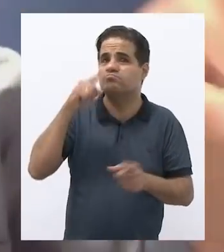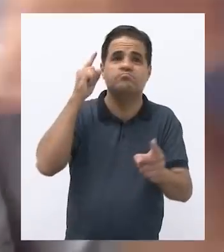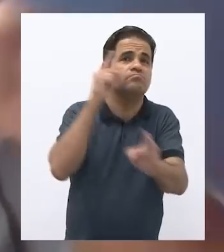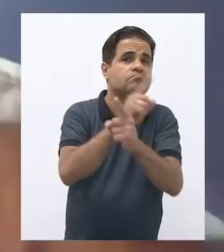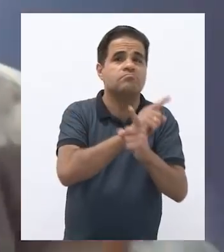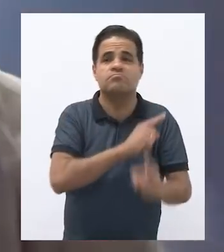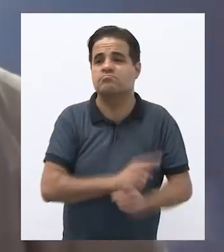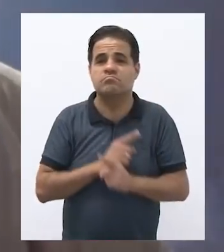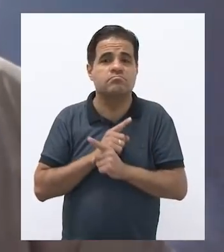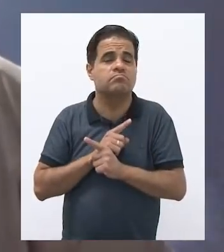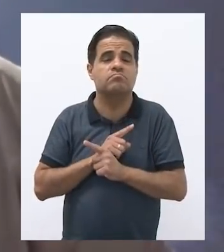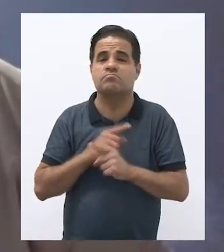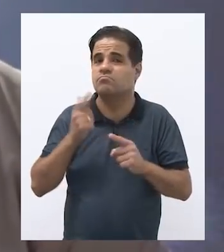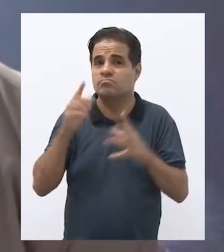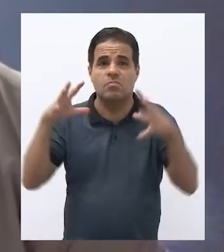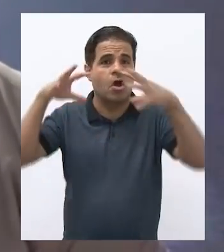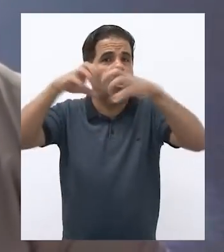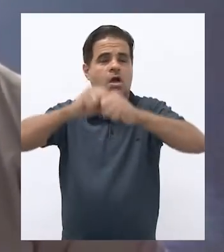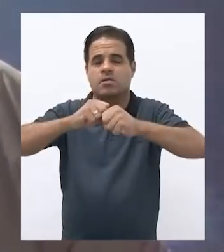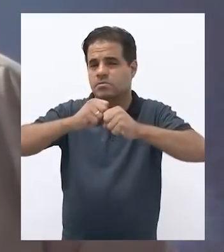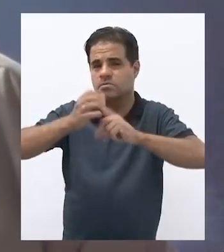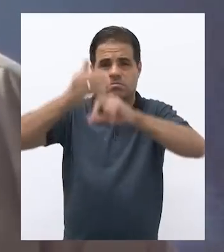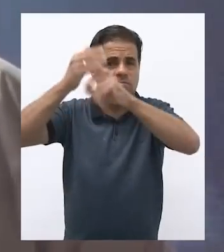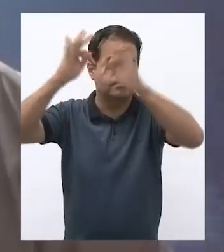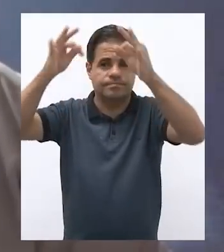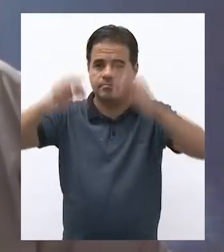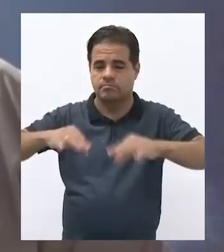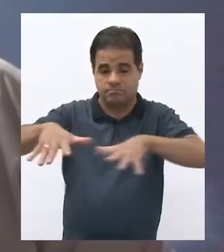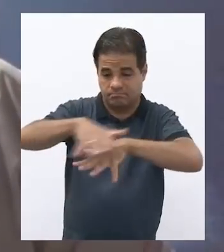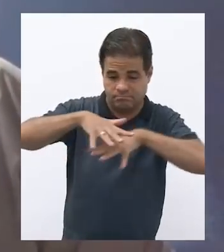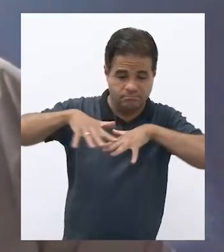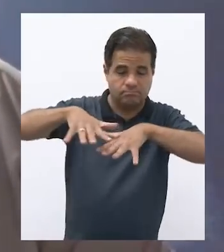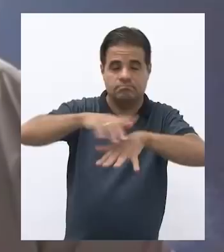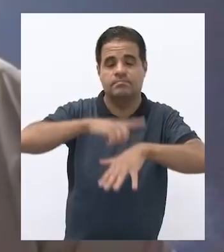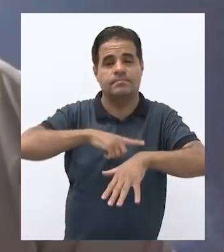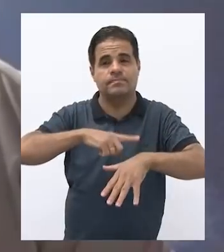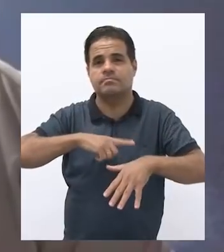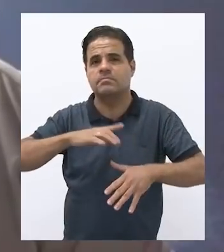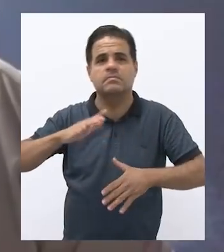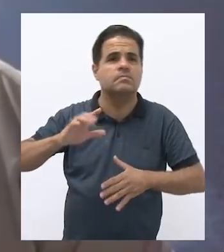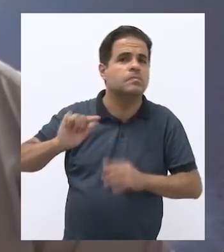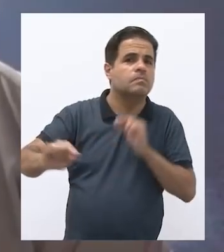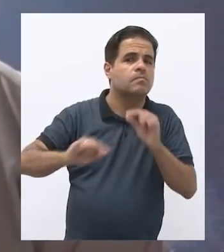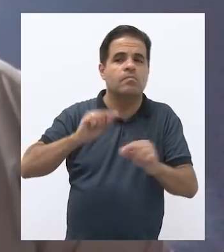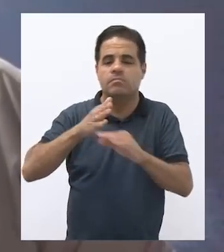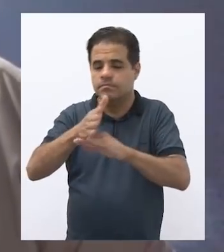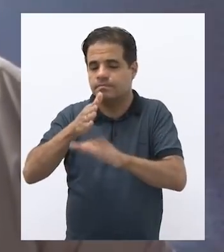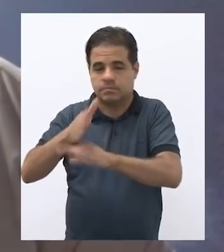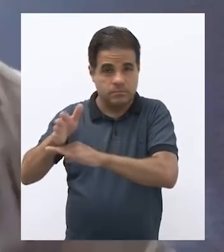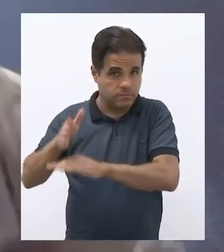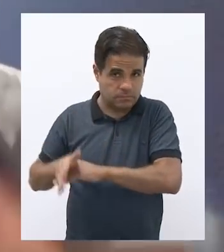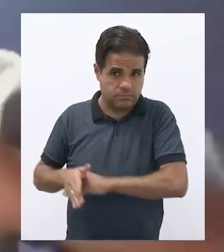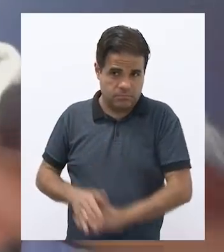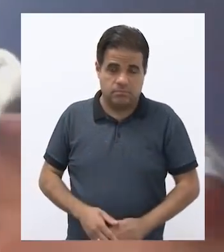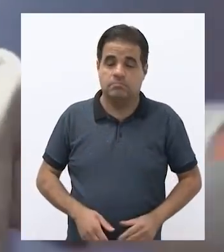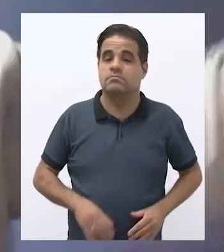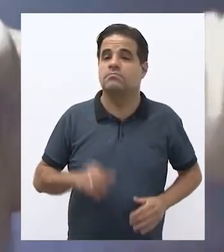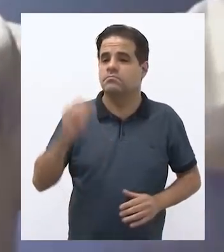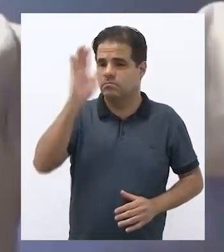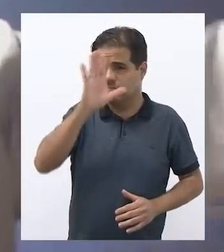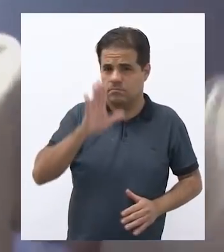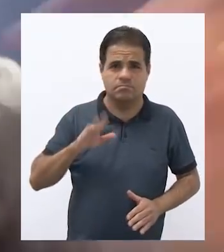algumas zonas em que não há escuridão tecnológica, ou seja, não tem sombra, você tem ali algum tipo de acesso. Há um Brasil